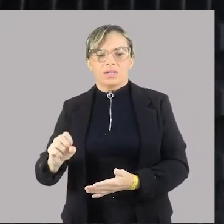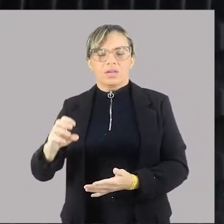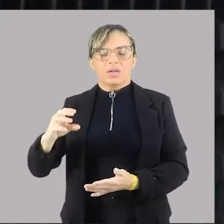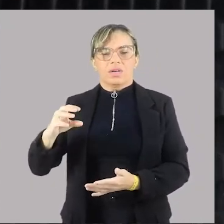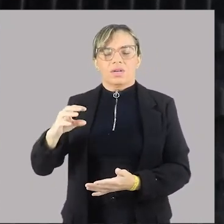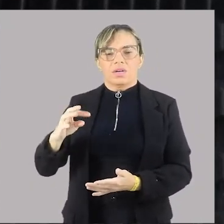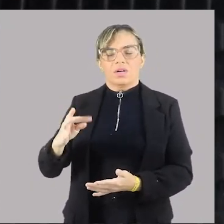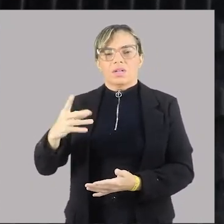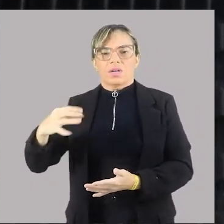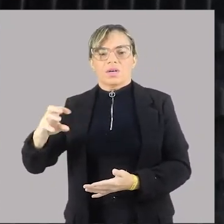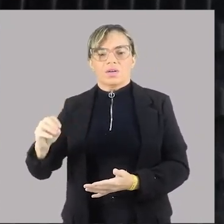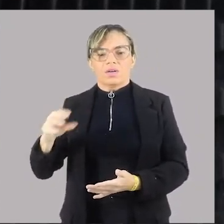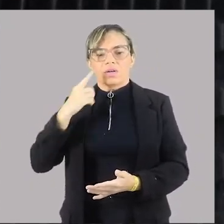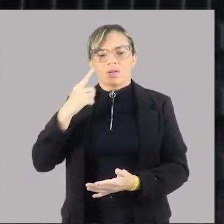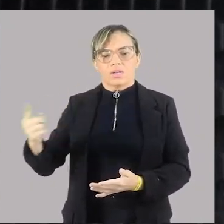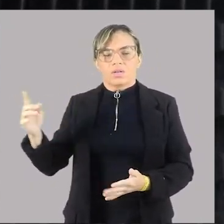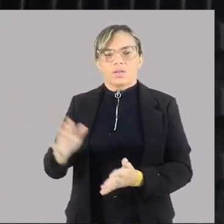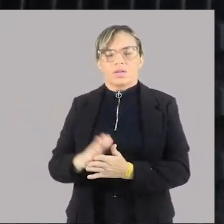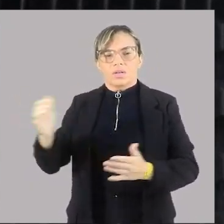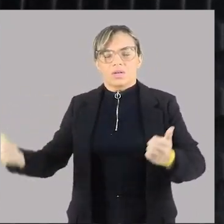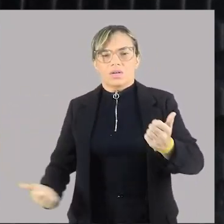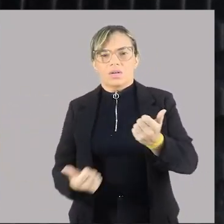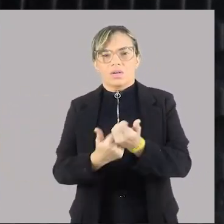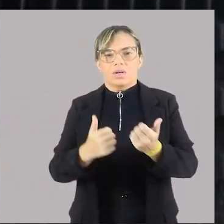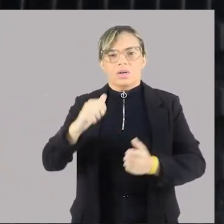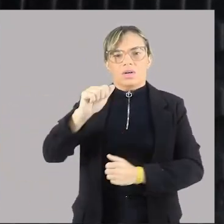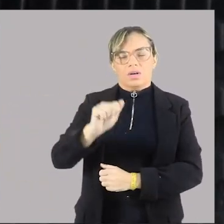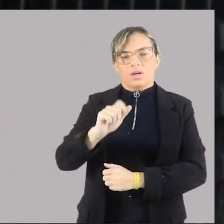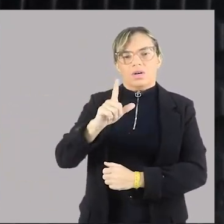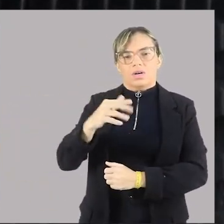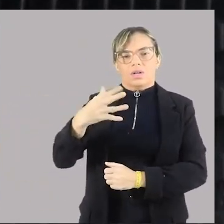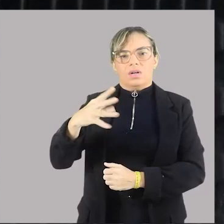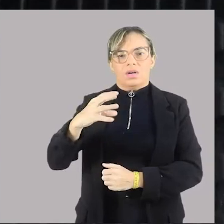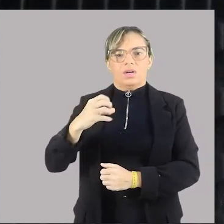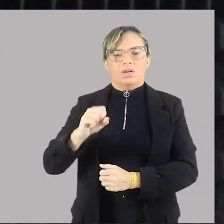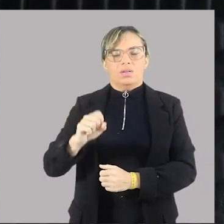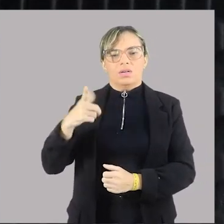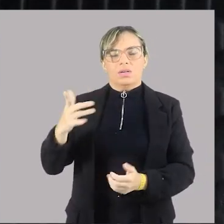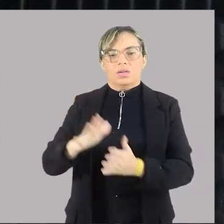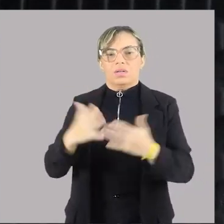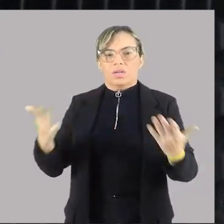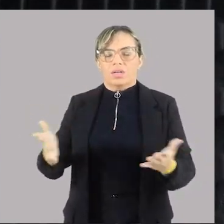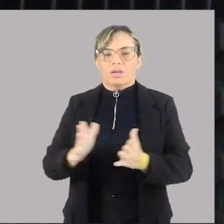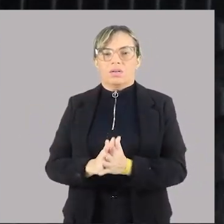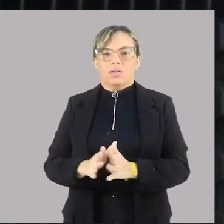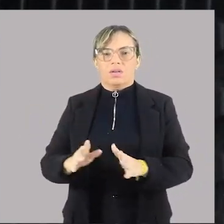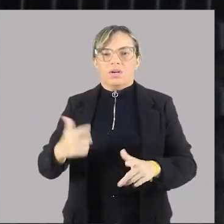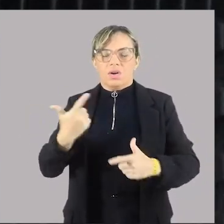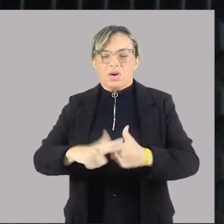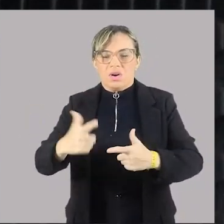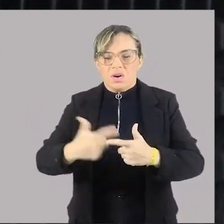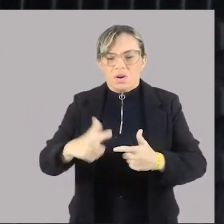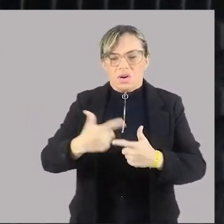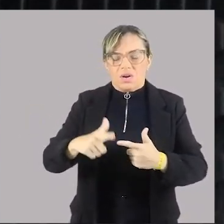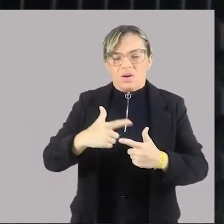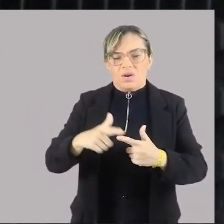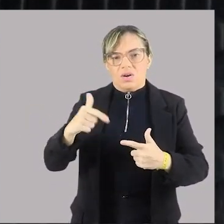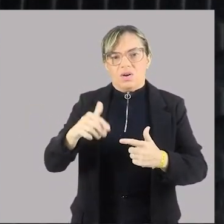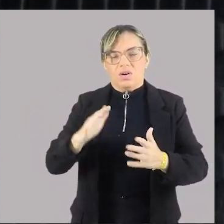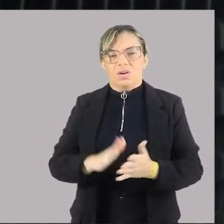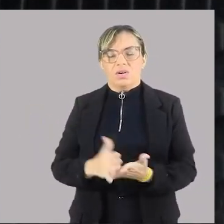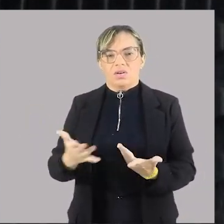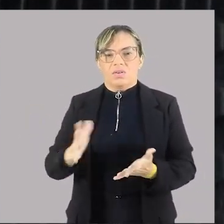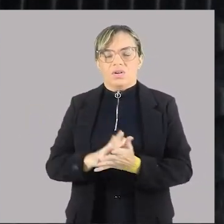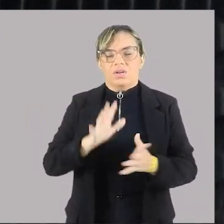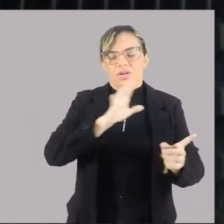aliados, que acaba sendo uma grande contradição. Uma contradição que vai colaborar para a crise do Estado